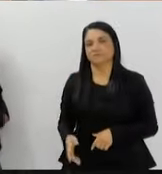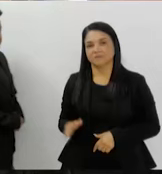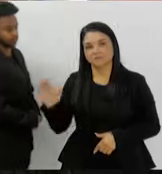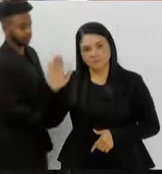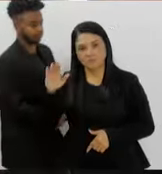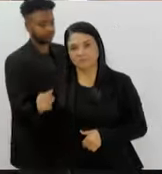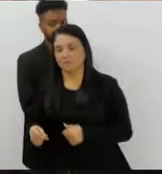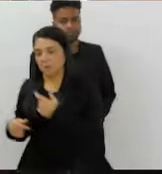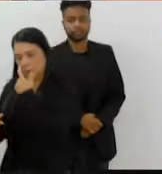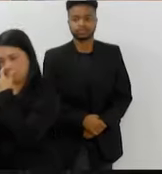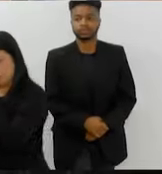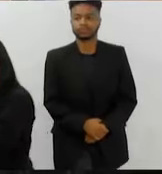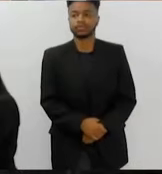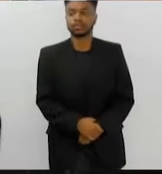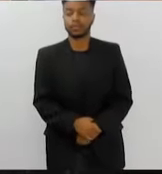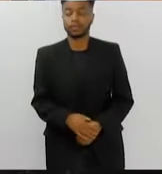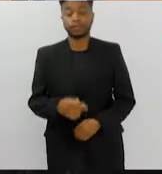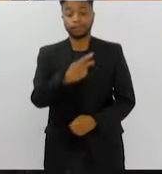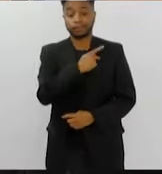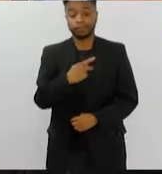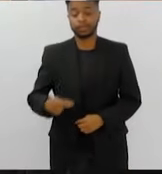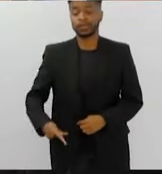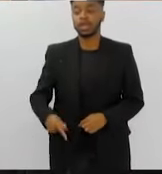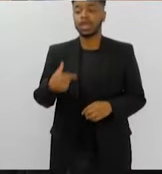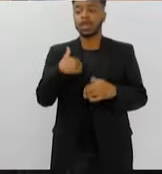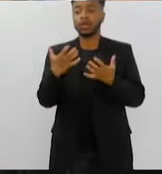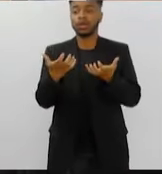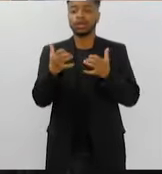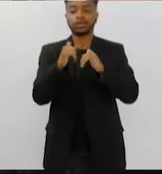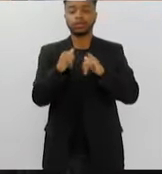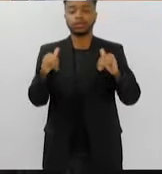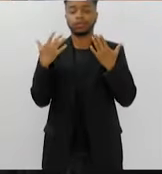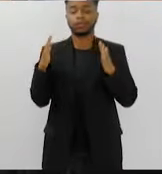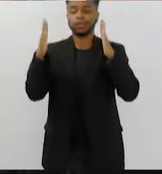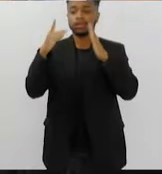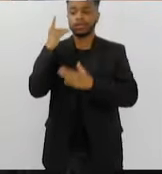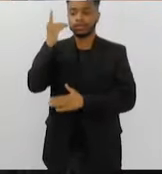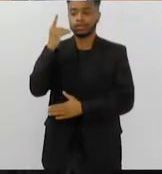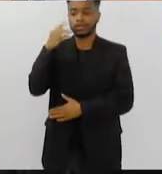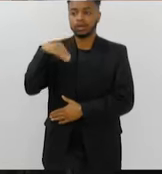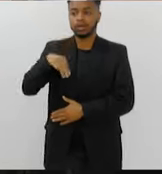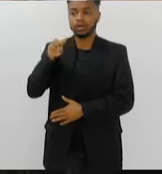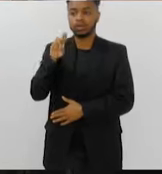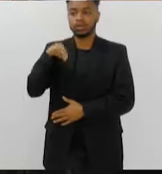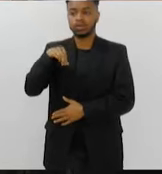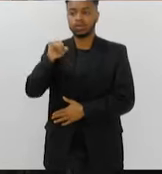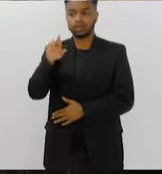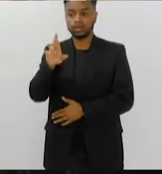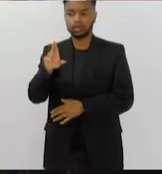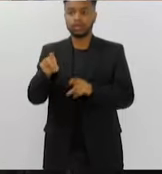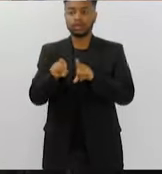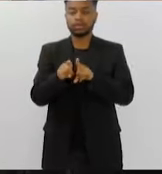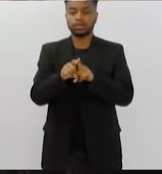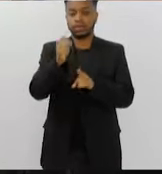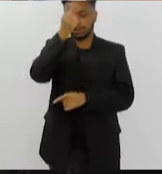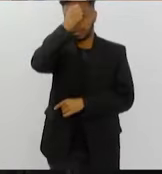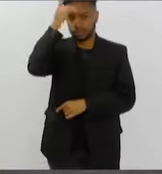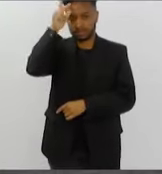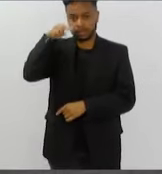eu queria aqui parabenizar o deputado Munir, o prefeito